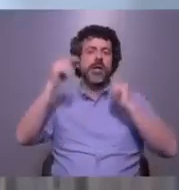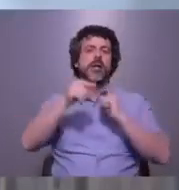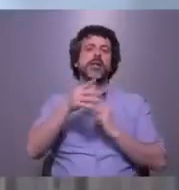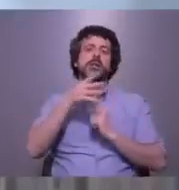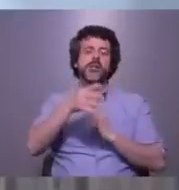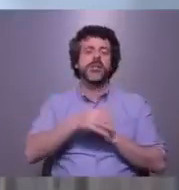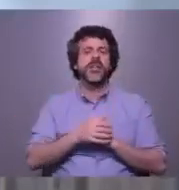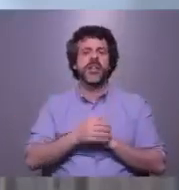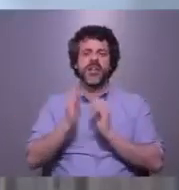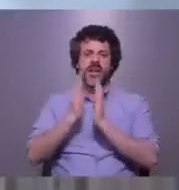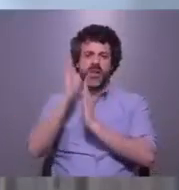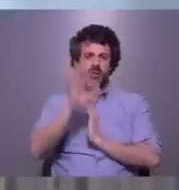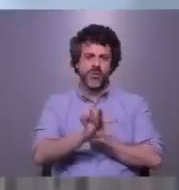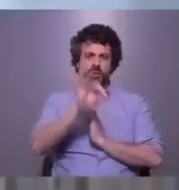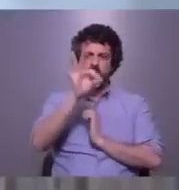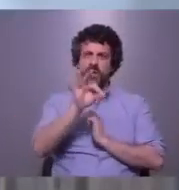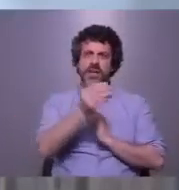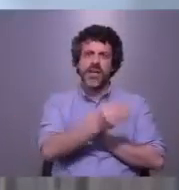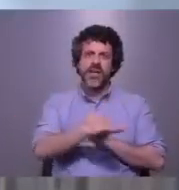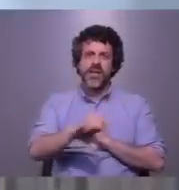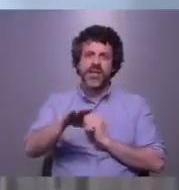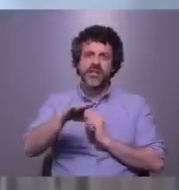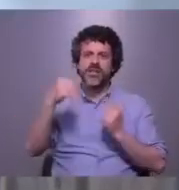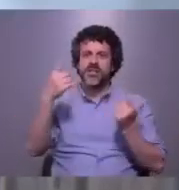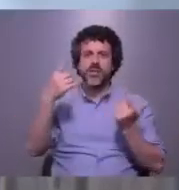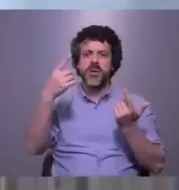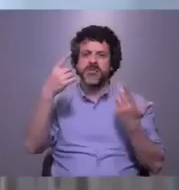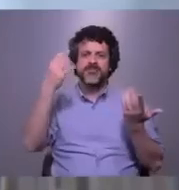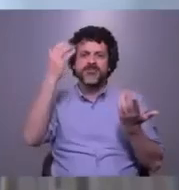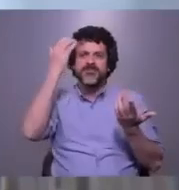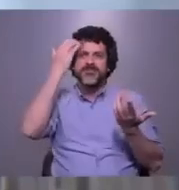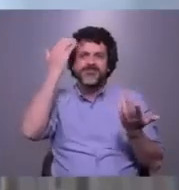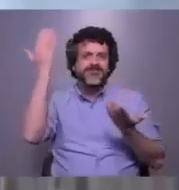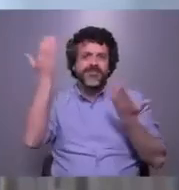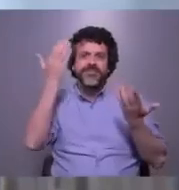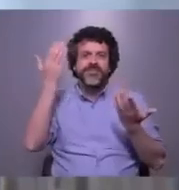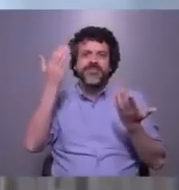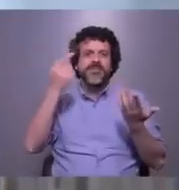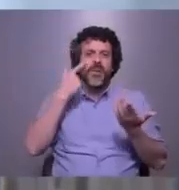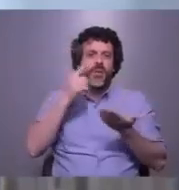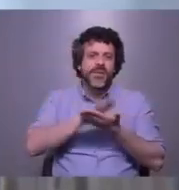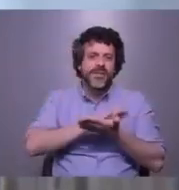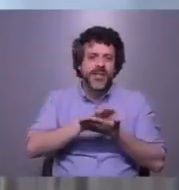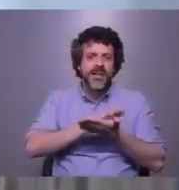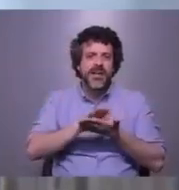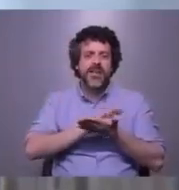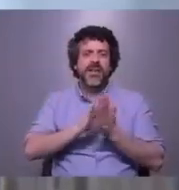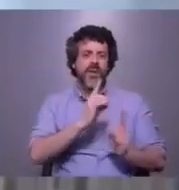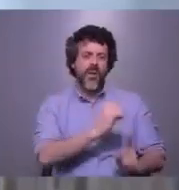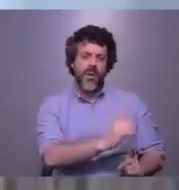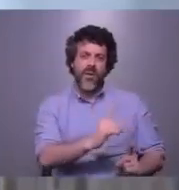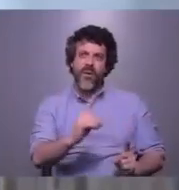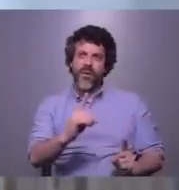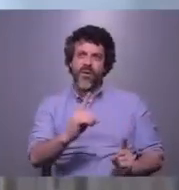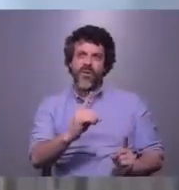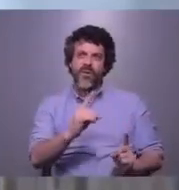pobres crianças, ignorantes, que os homens teriam rejeitado como incapazes de servir para a realização de tal